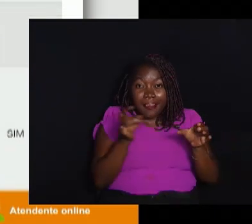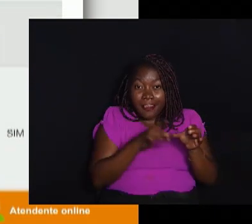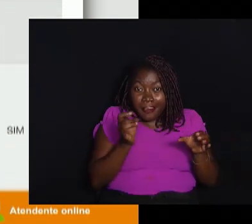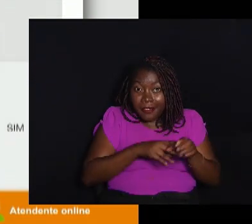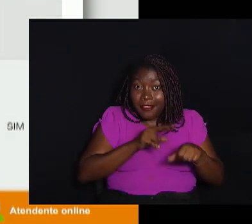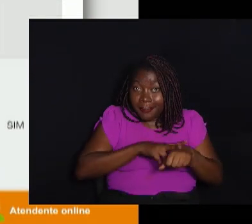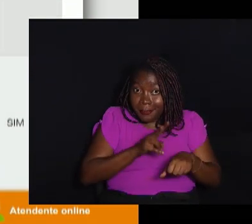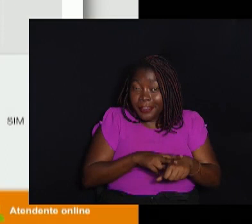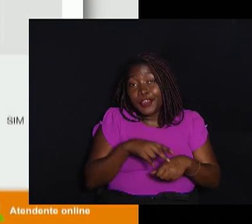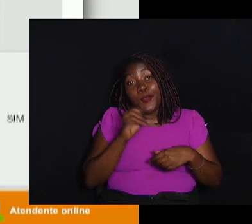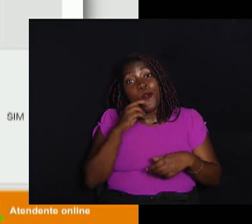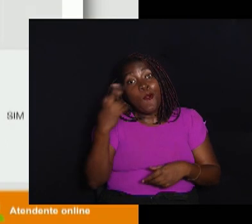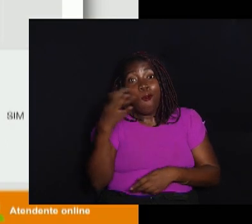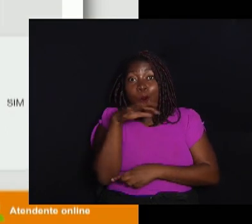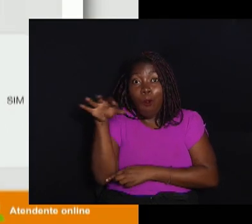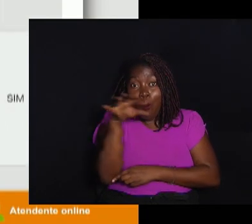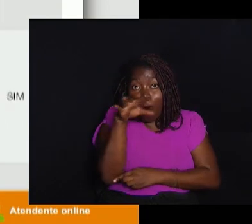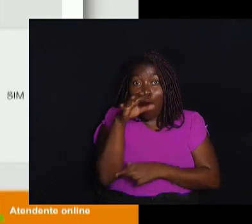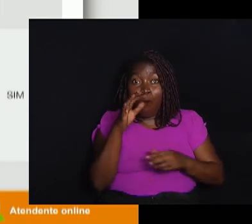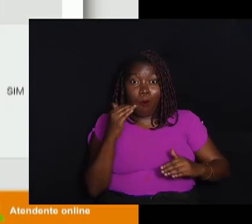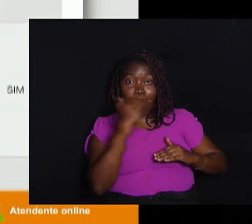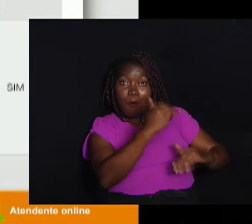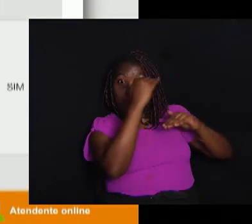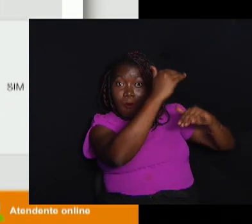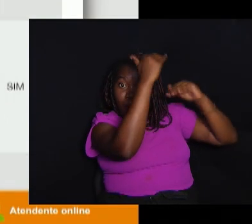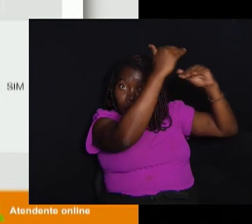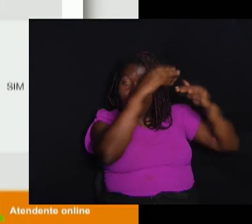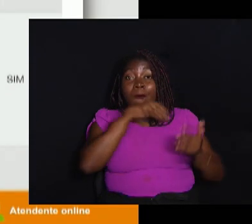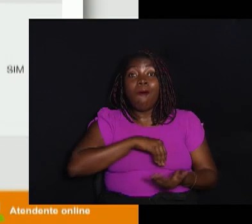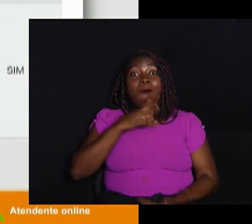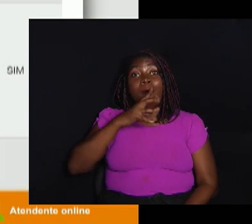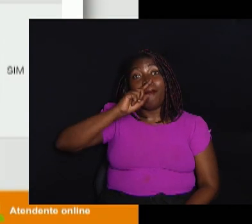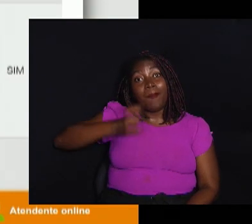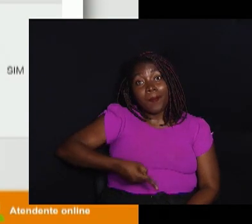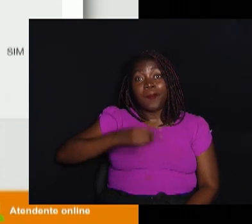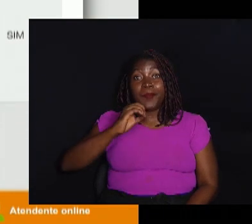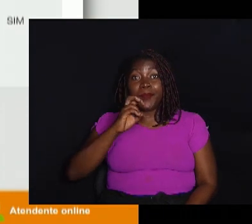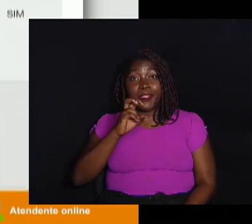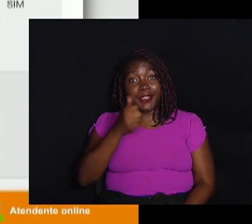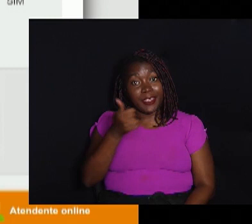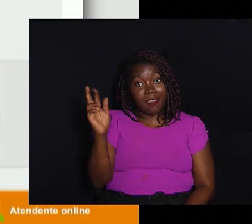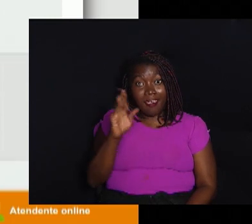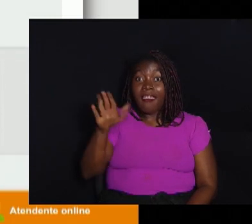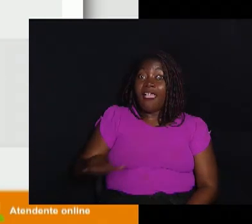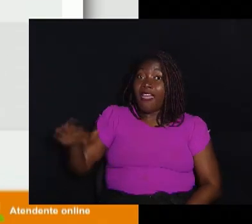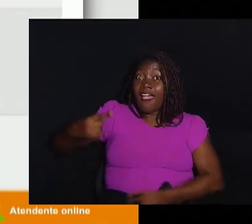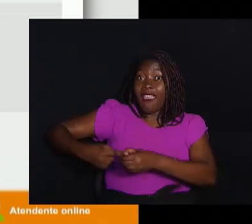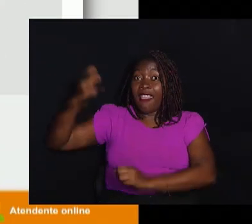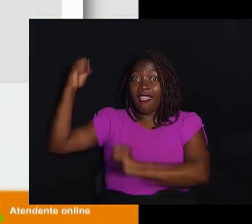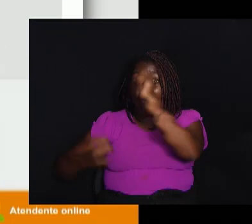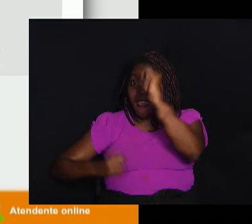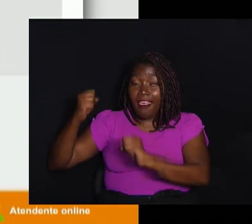aqui para a cidade de Campinas, hein? Salário de R$ 4.051 lá para o Parque Industrial, mecânico de